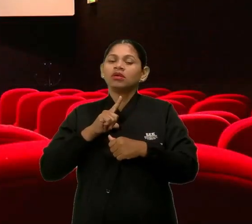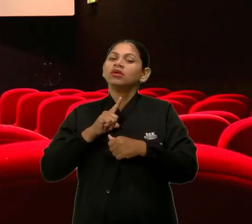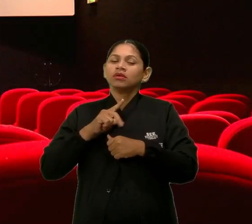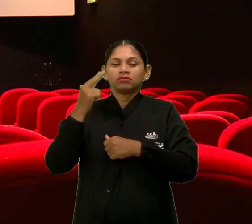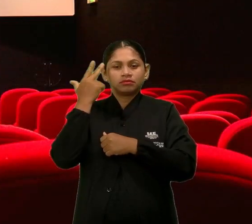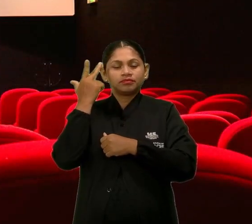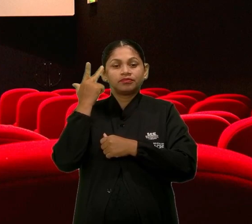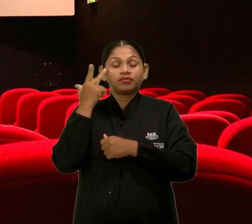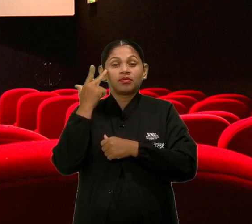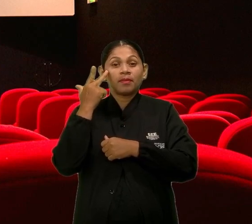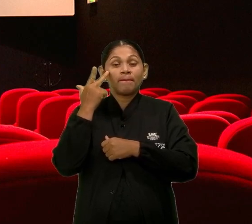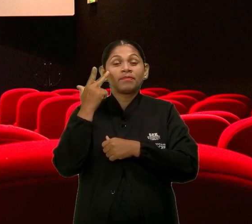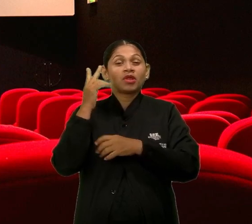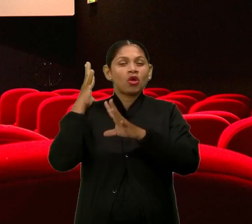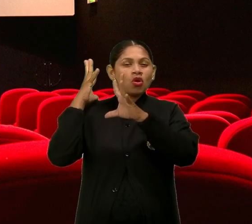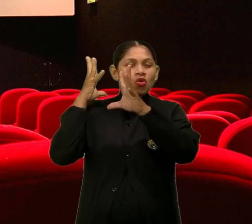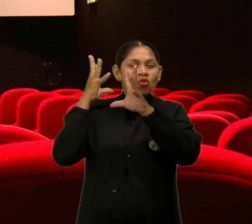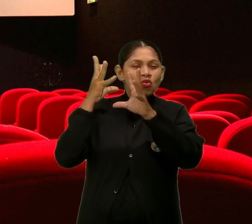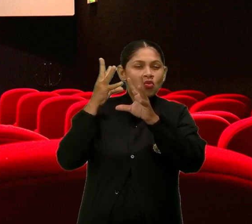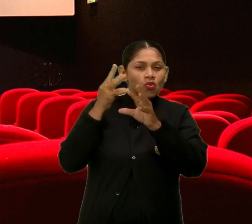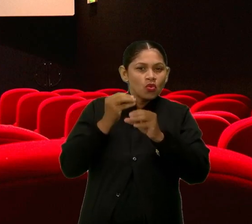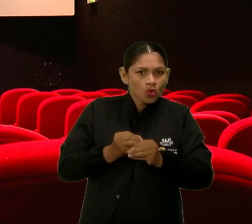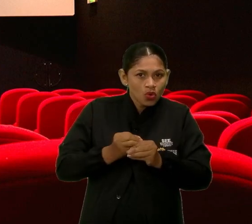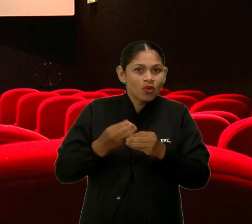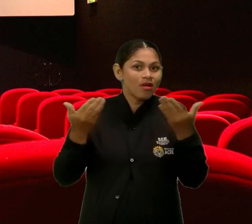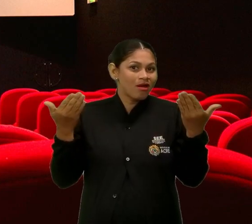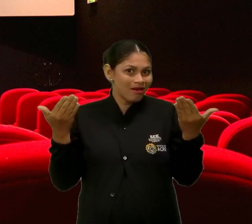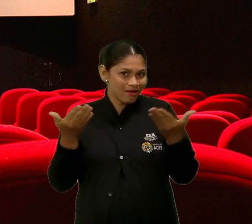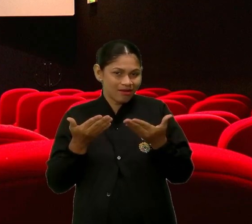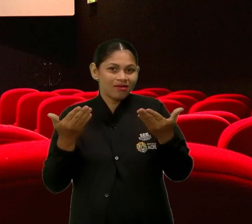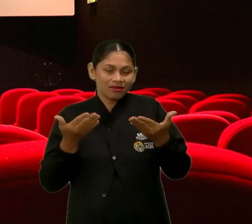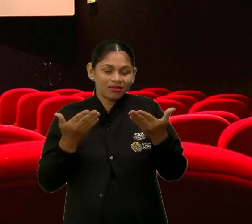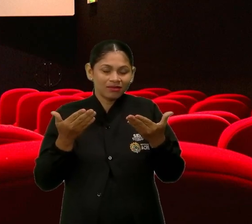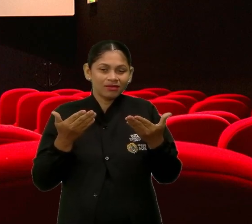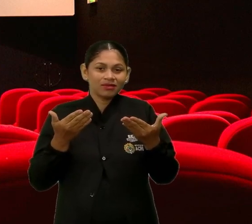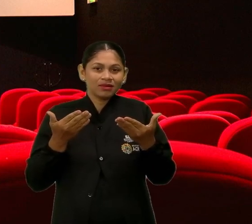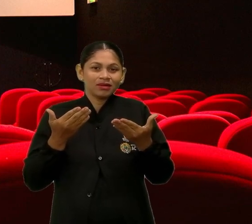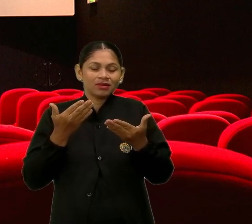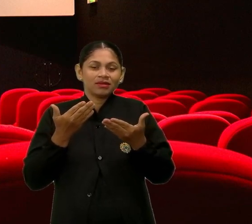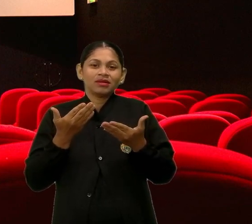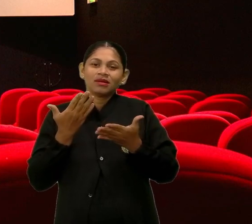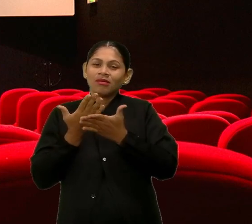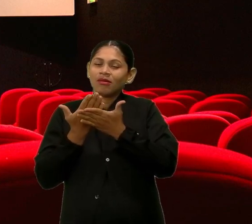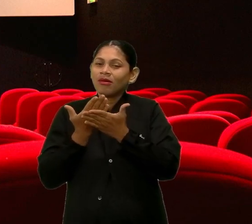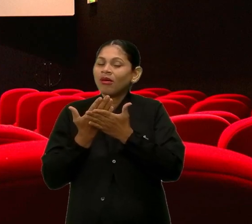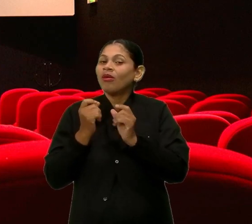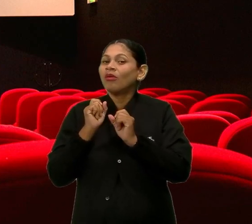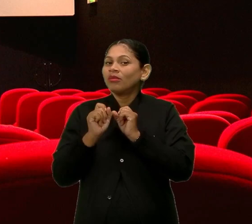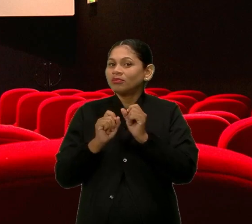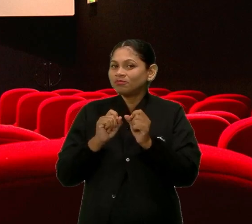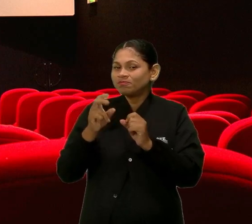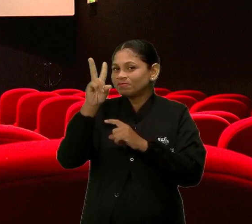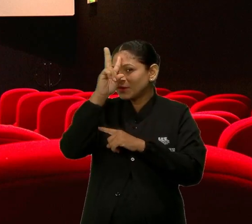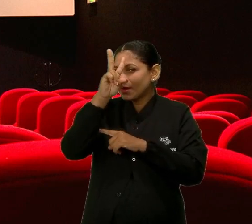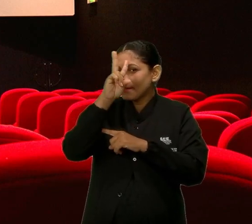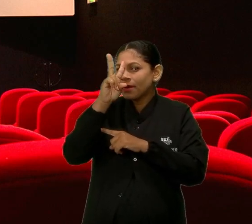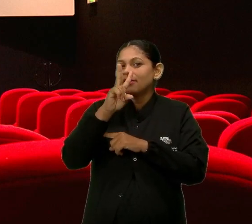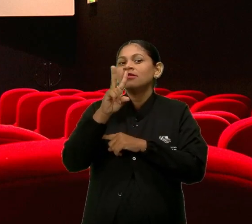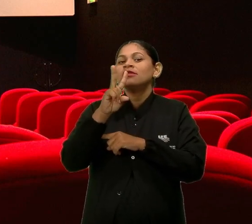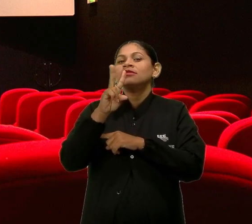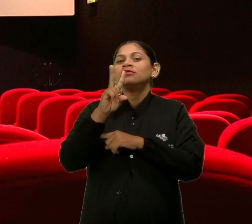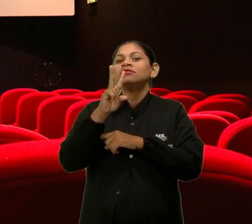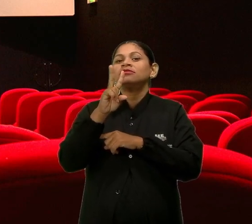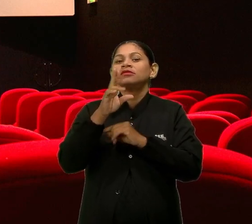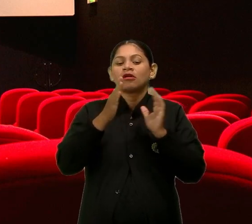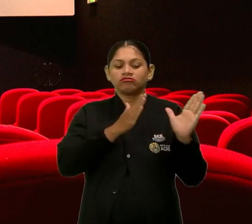gente não esquecer, gente, vamos dar só uma voltadinha aqui na nossa aula, lembrar que a gente falou sobre a era do